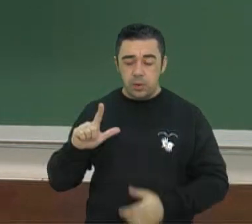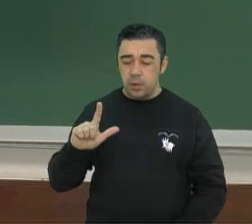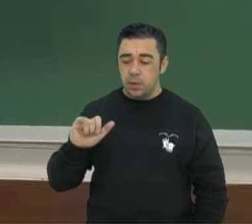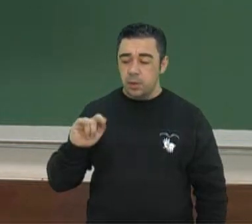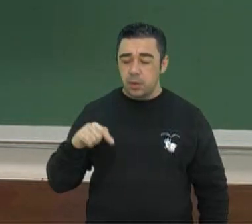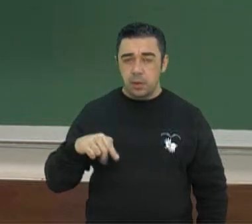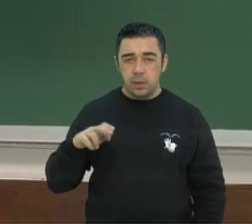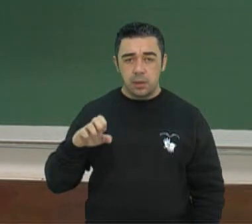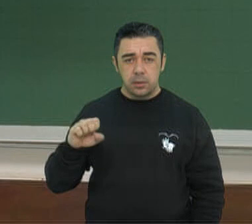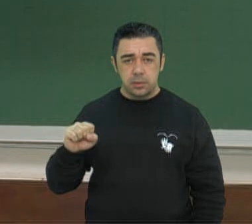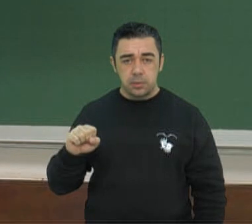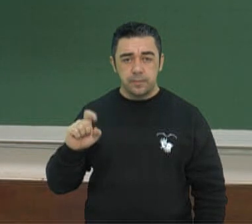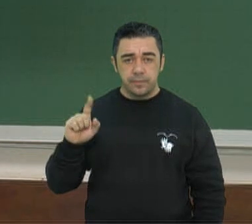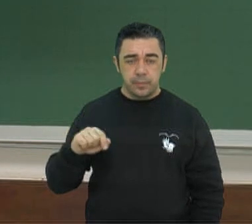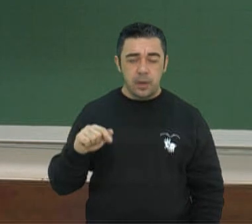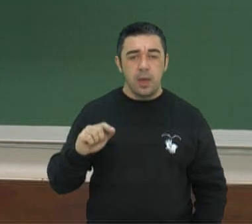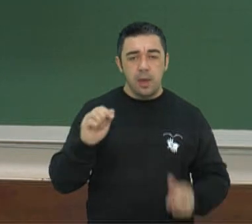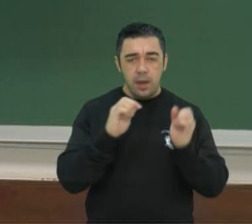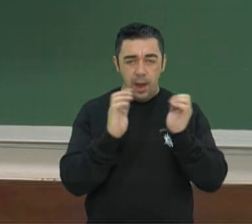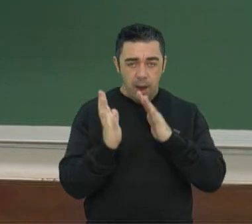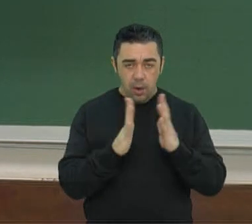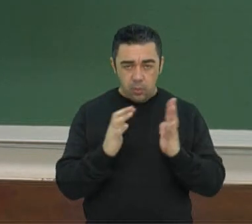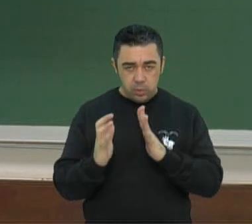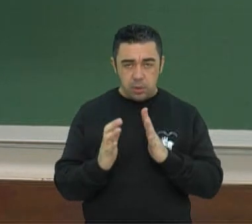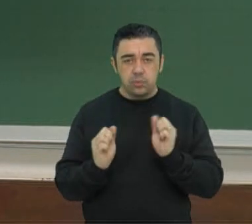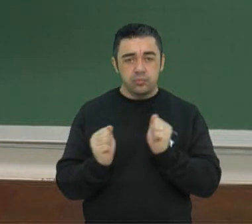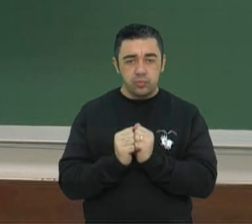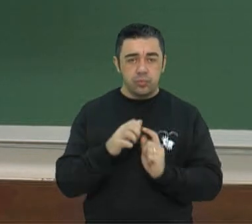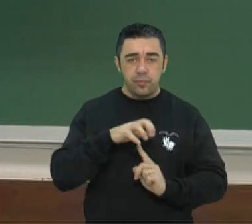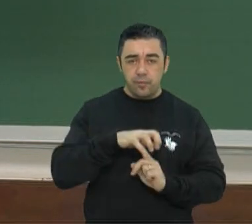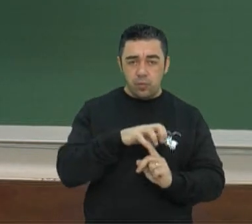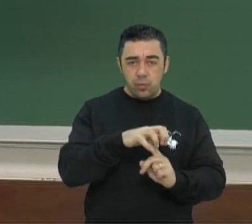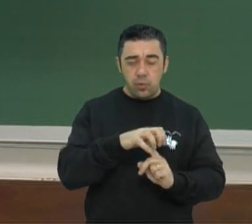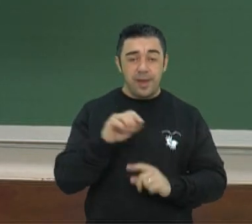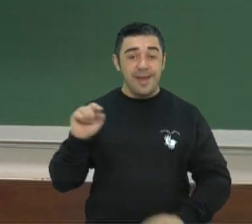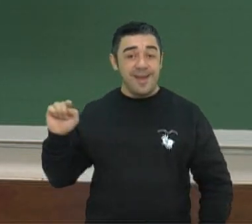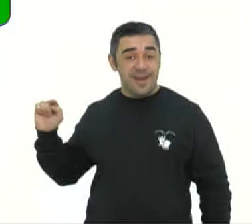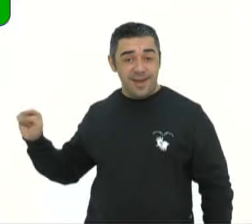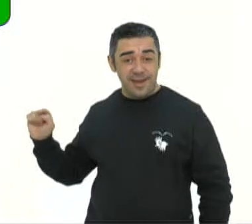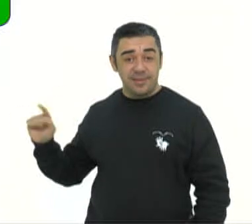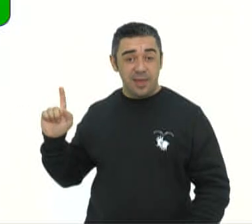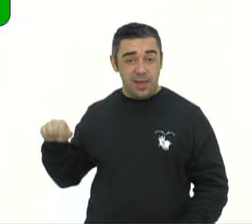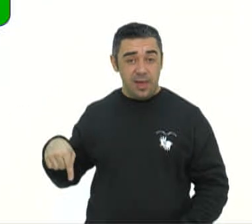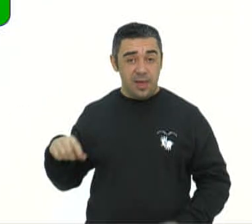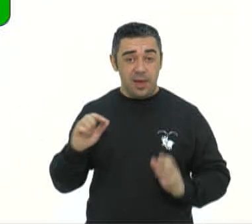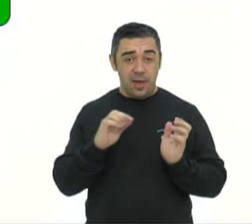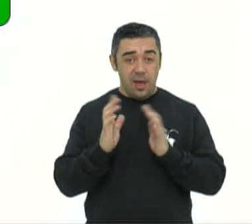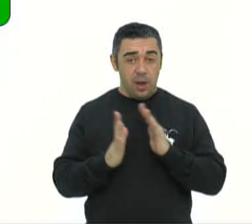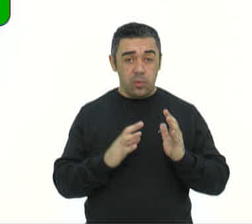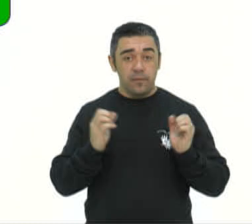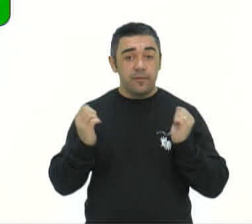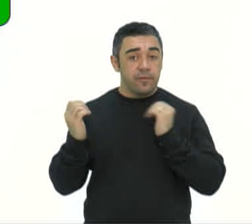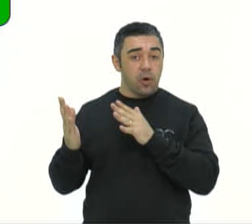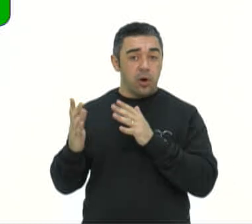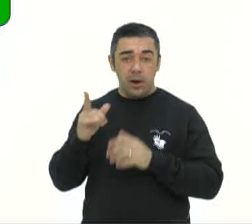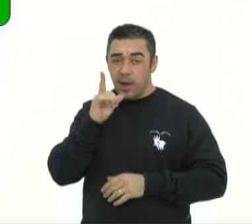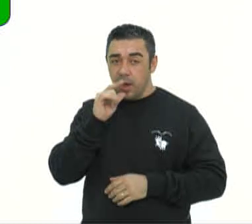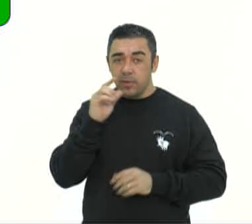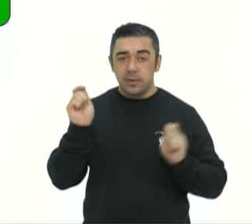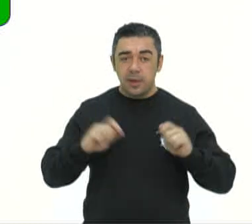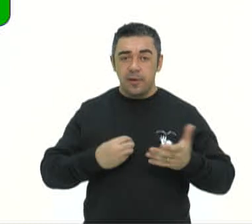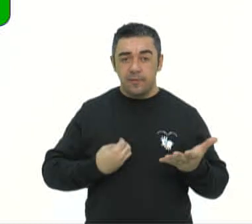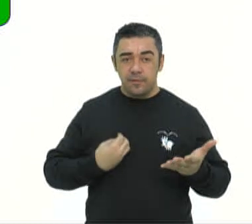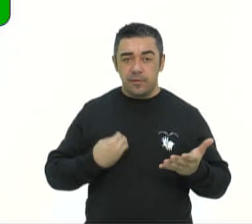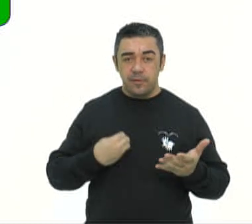líquens, algas e fungos. Algas são aquáticas. Nesse caso aqui, a alga pode sair da água e viver na terra.